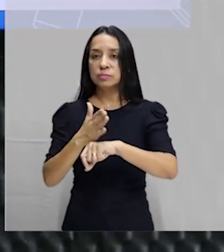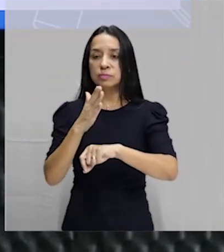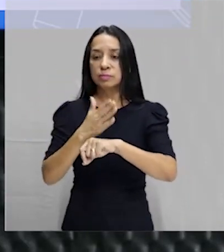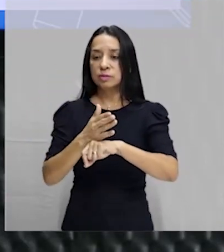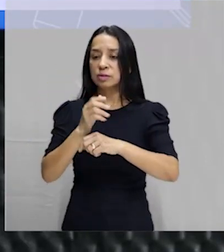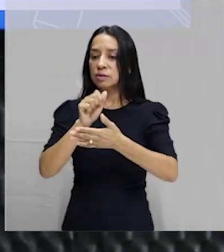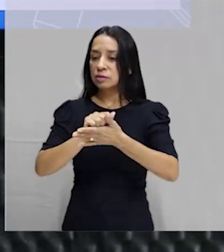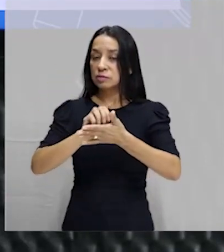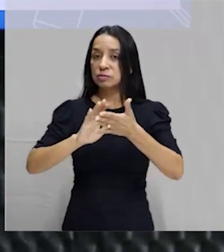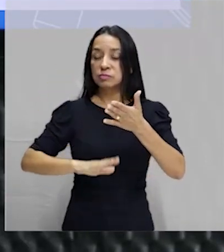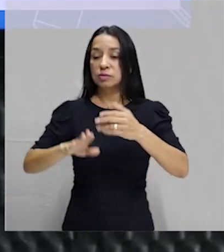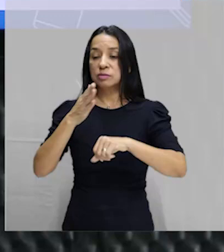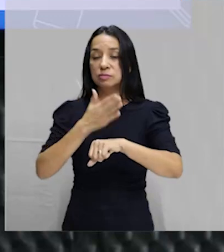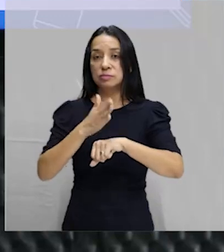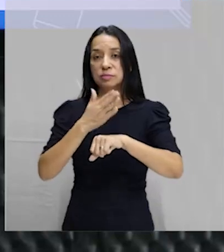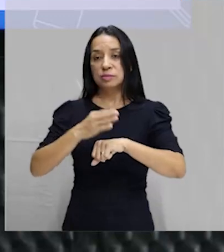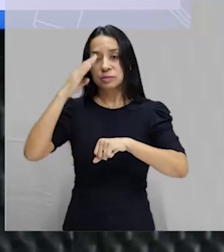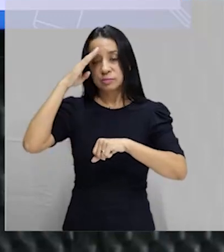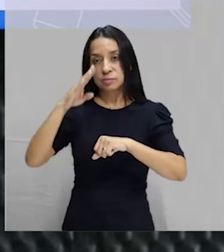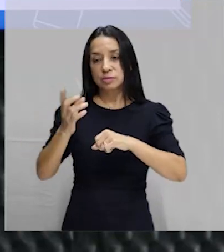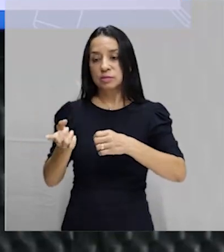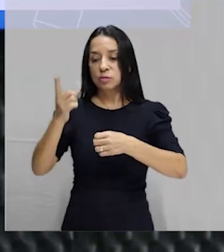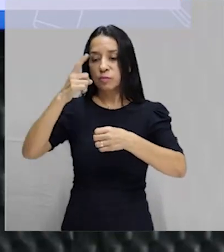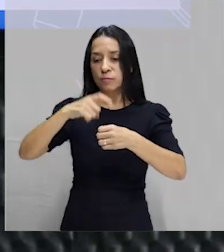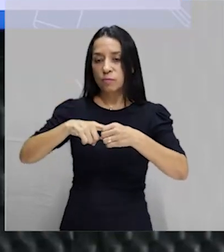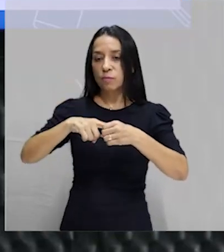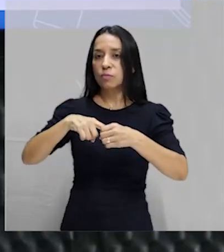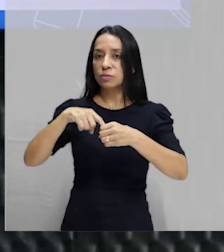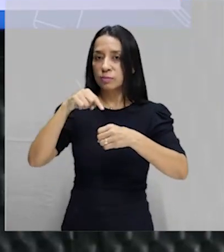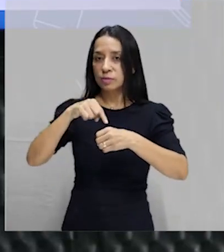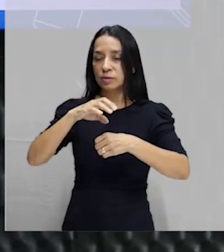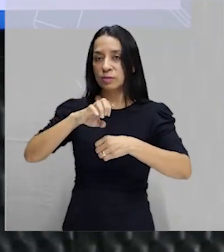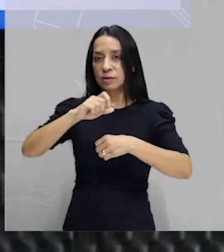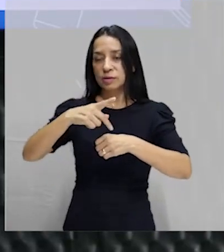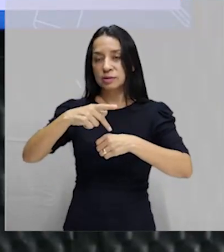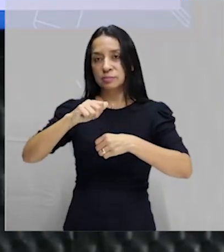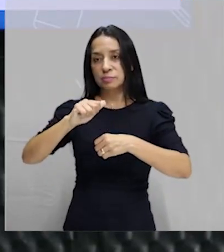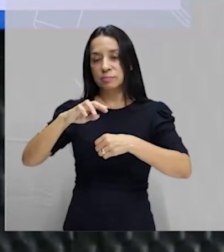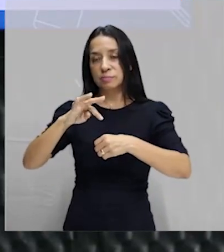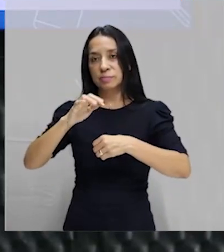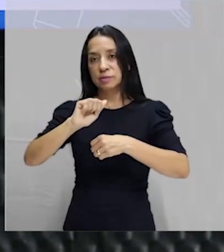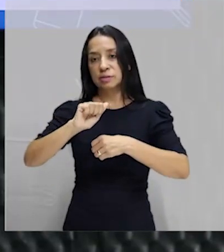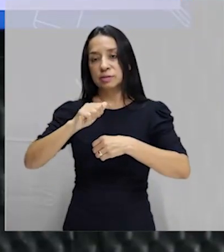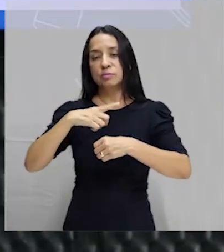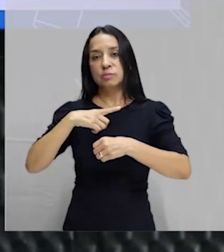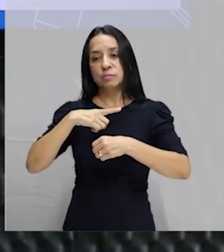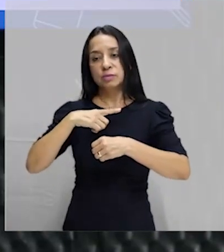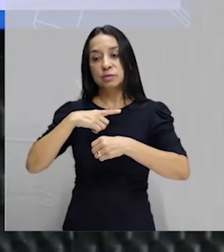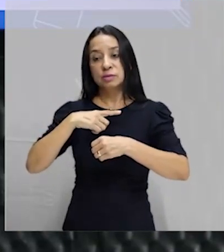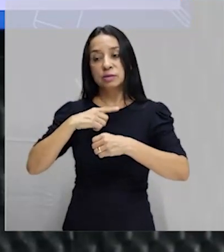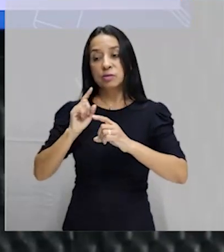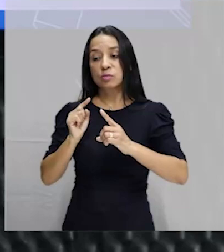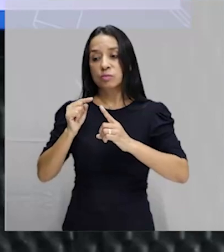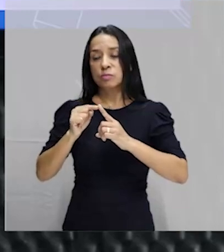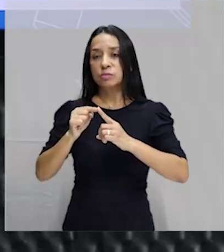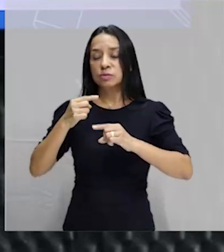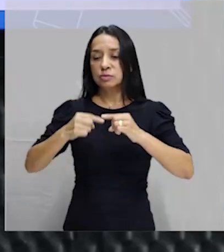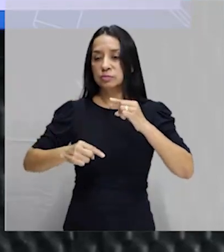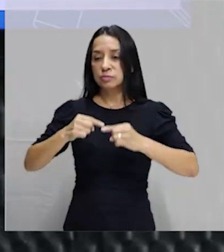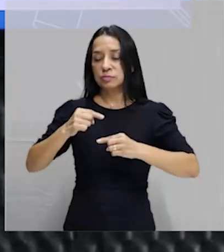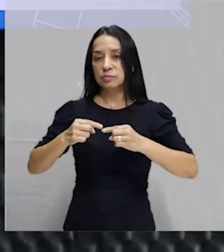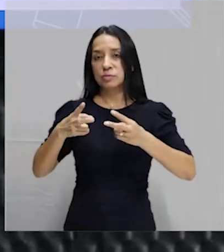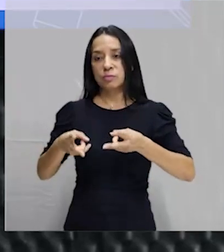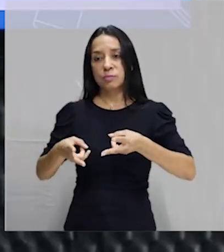das atividades militares, é que ele volta para Esparta para exercer as suas funções políticas. Observe que Esparta não